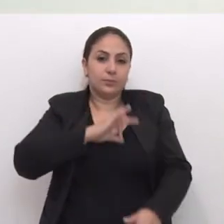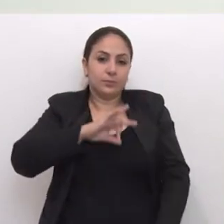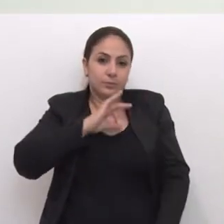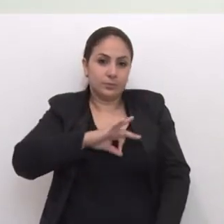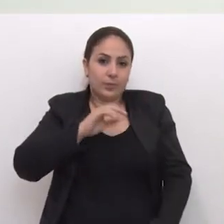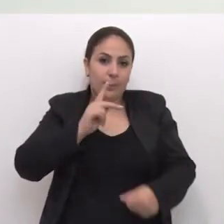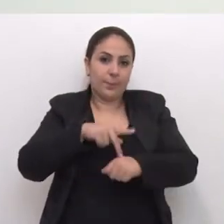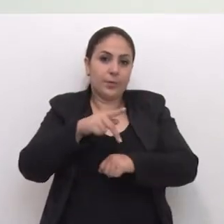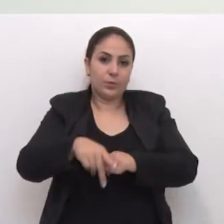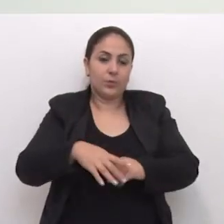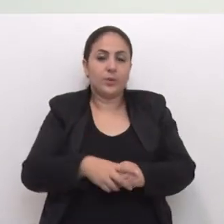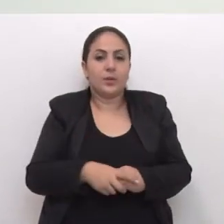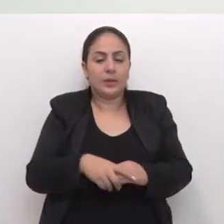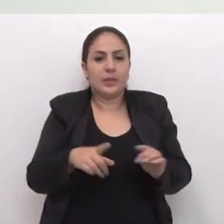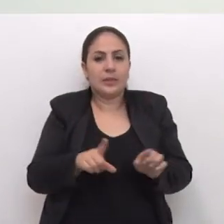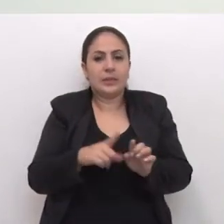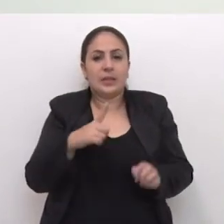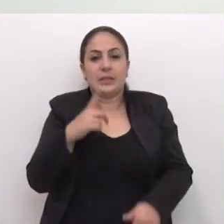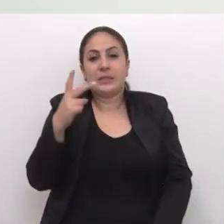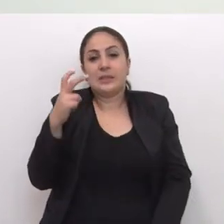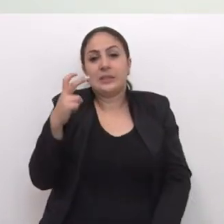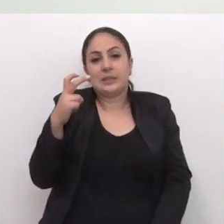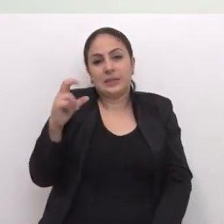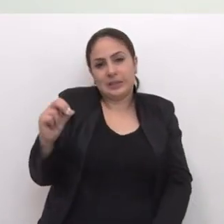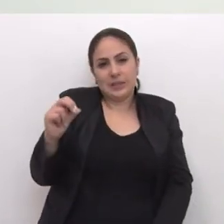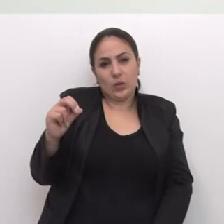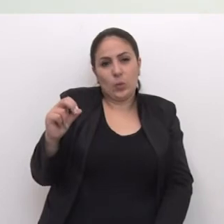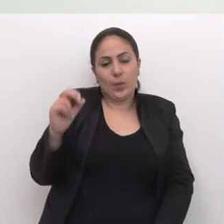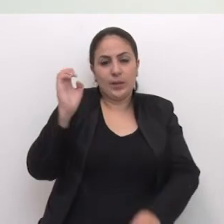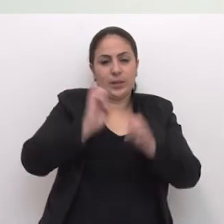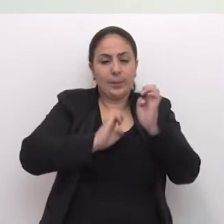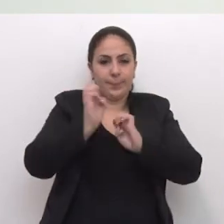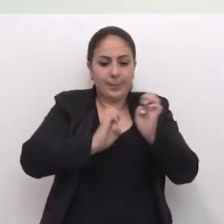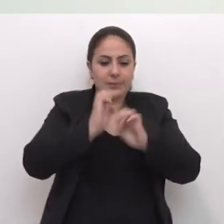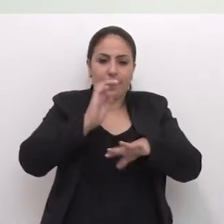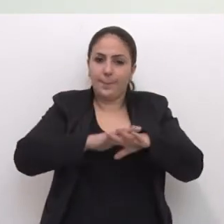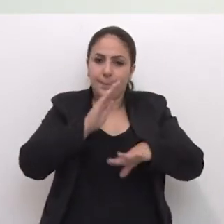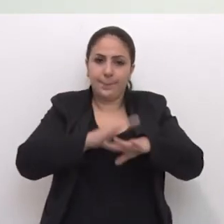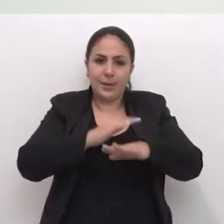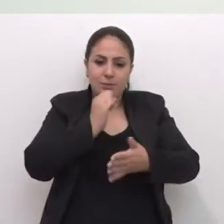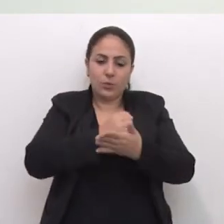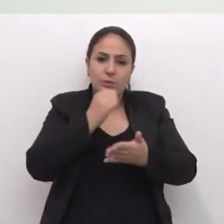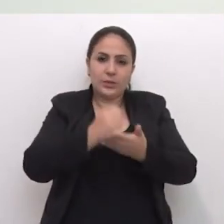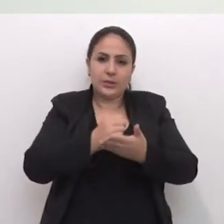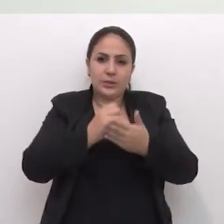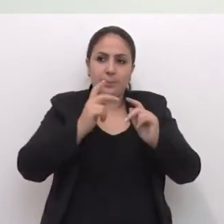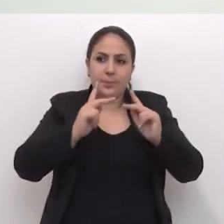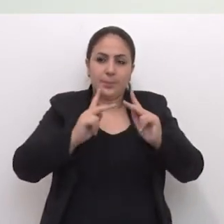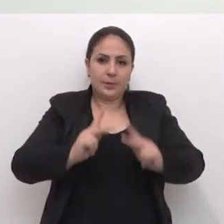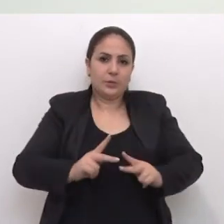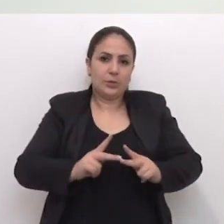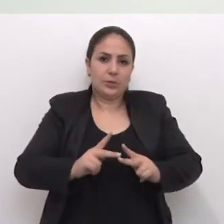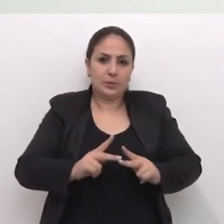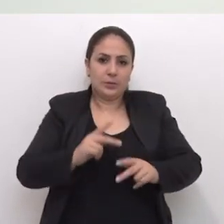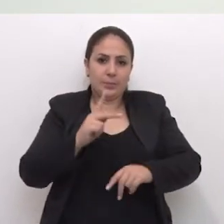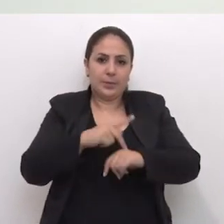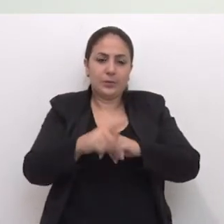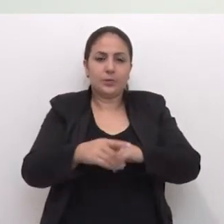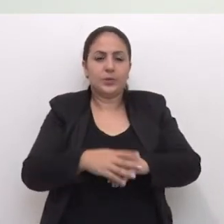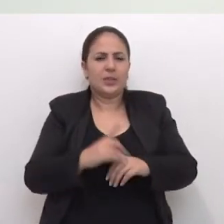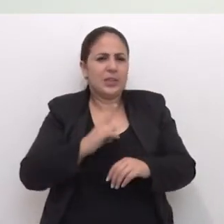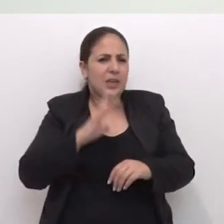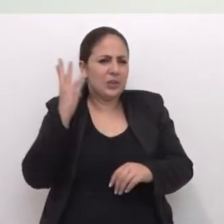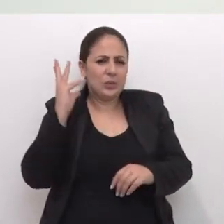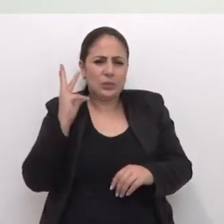trabalho e renda em Passo Fundo. Ela está entre as 50 empresas e entidades que mais emprega gente em Passo Fundo. Então,